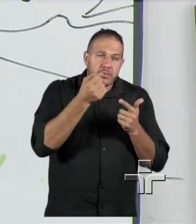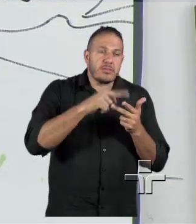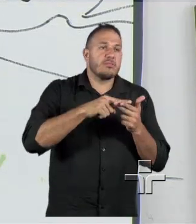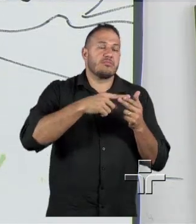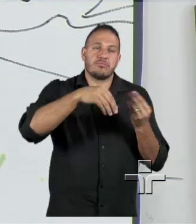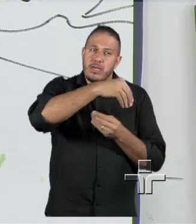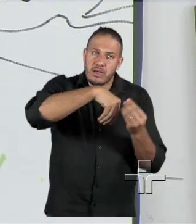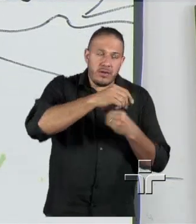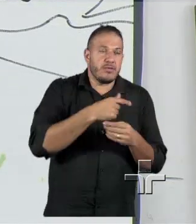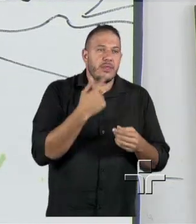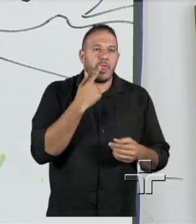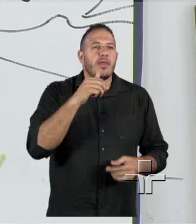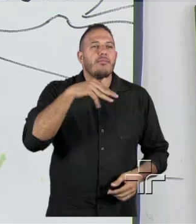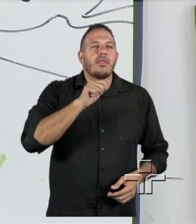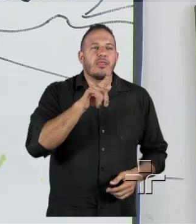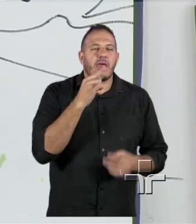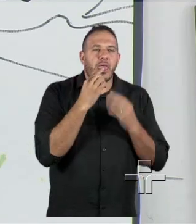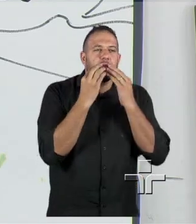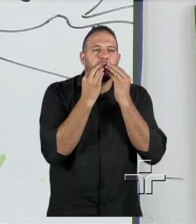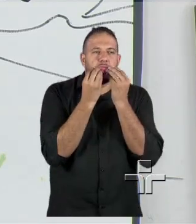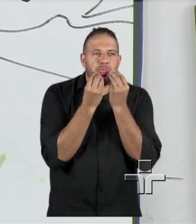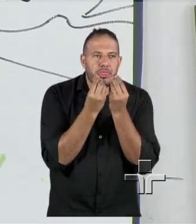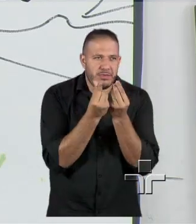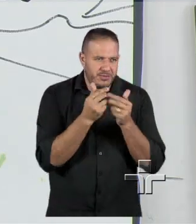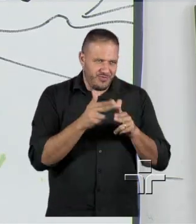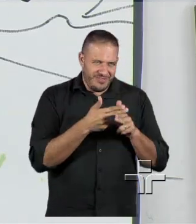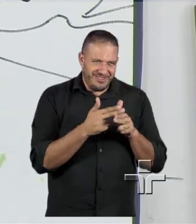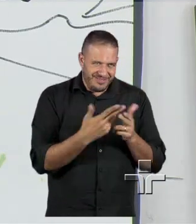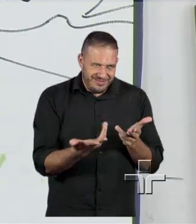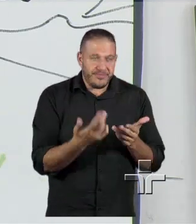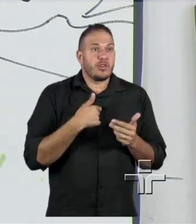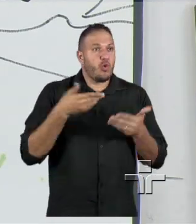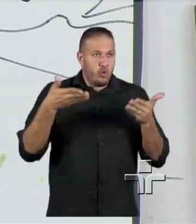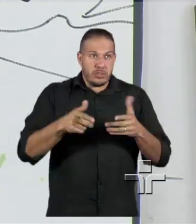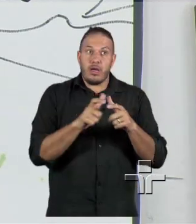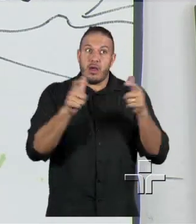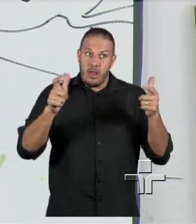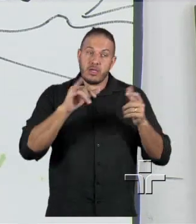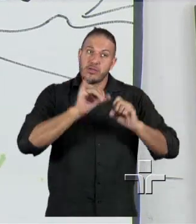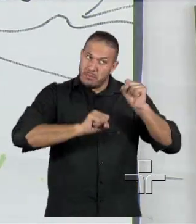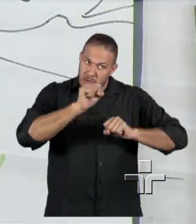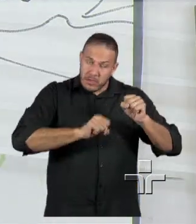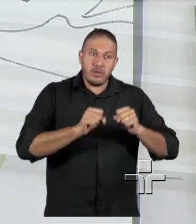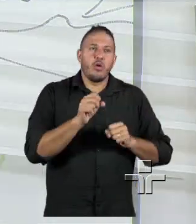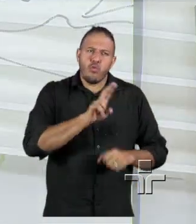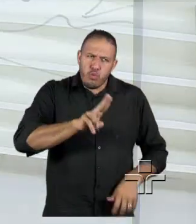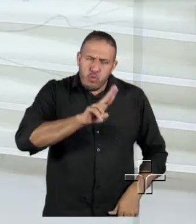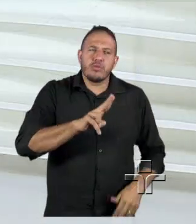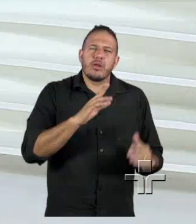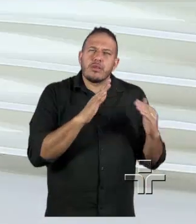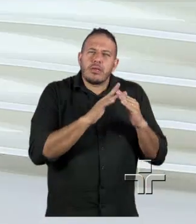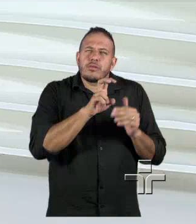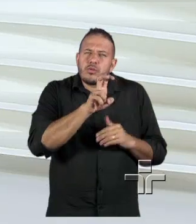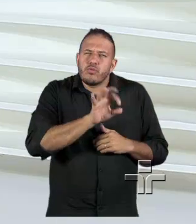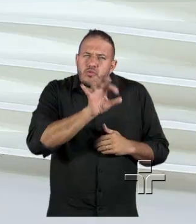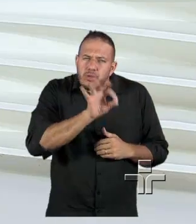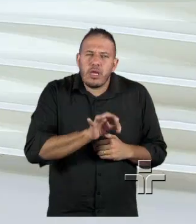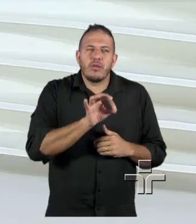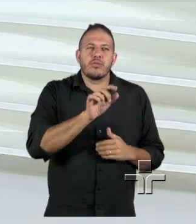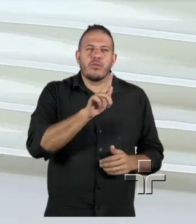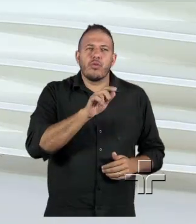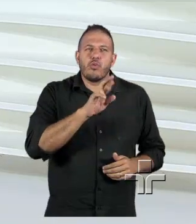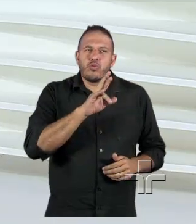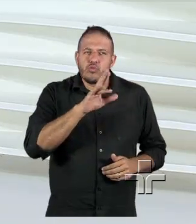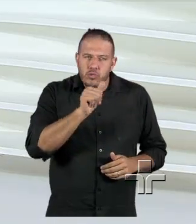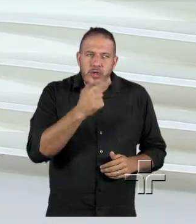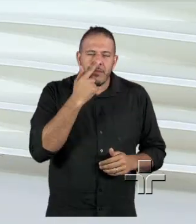e o chocolate derrete, né? A grande indústria hoje usa até 5% da gordura, por quê? Para aumentar o ponto